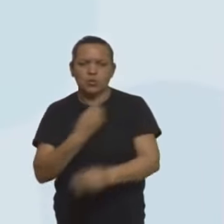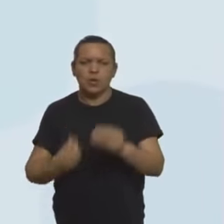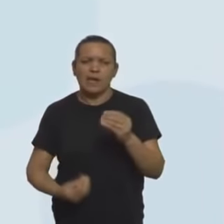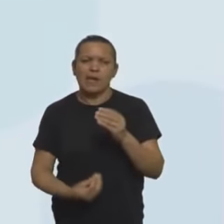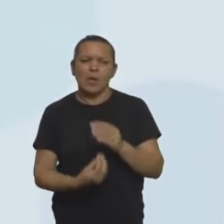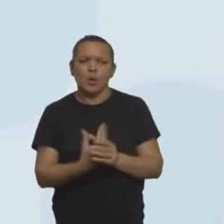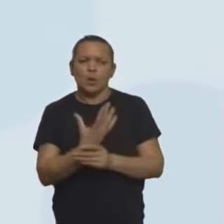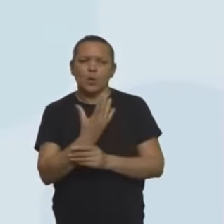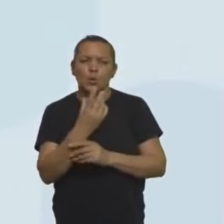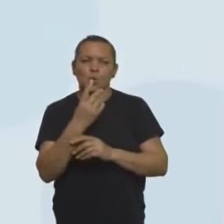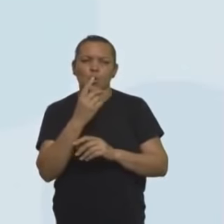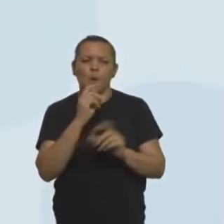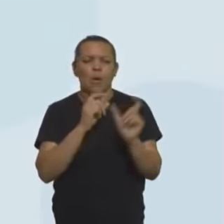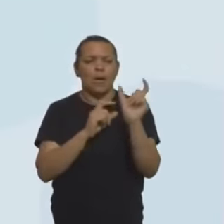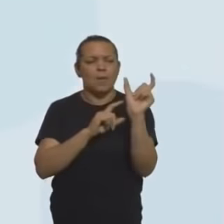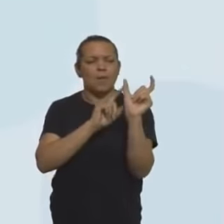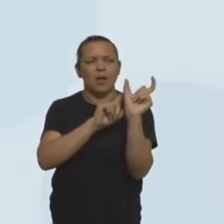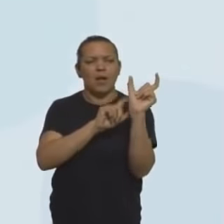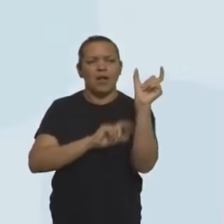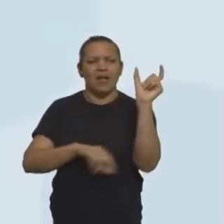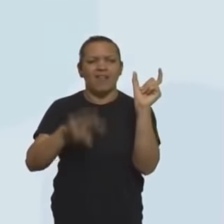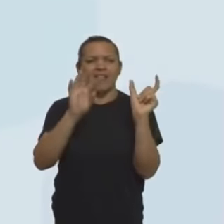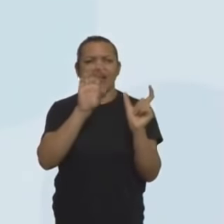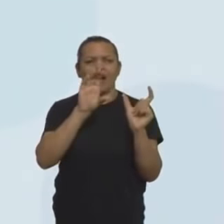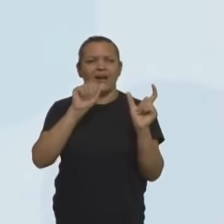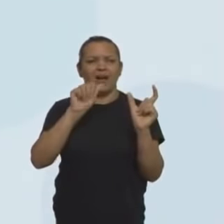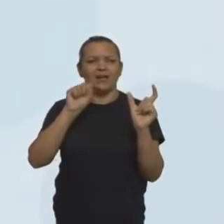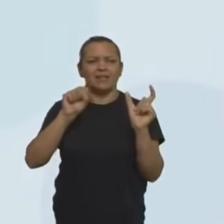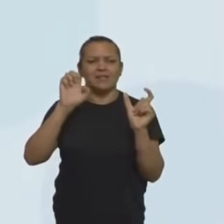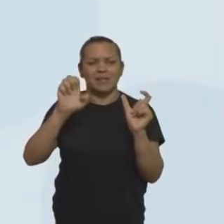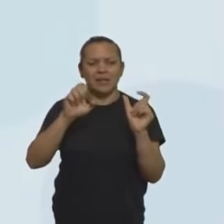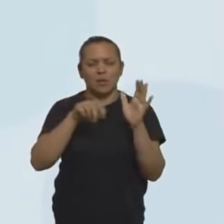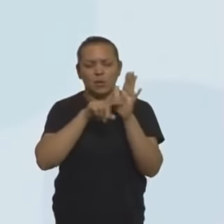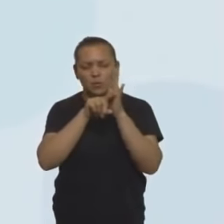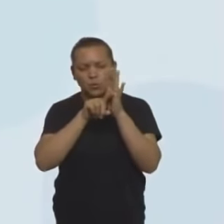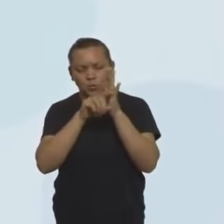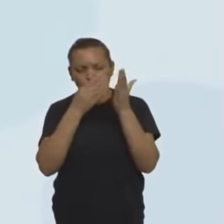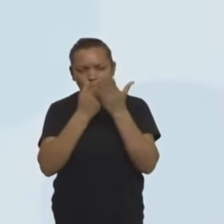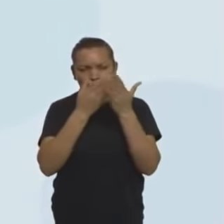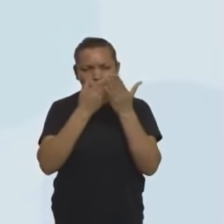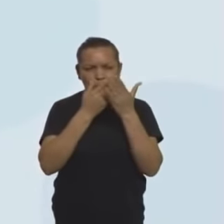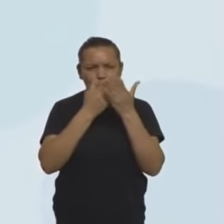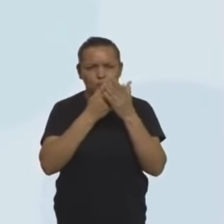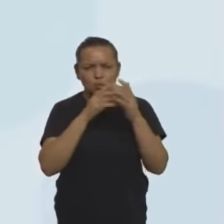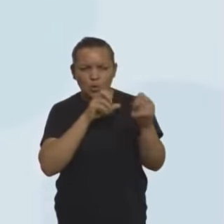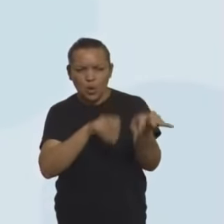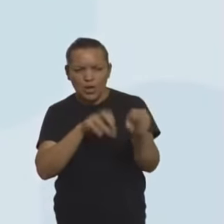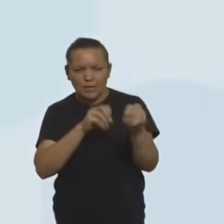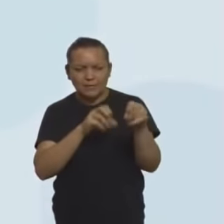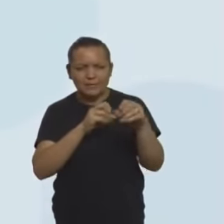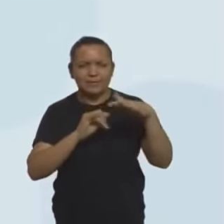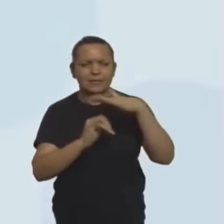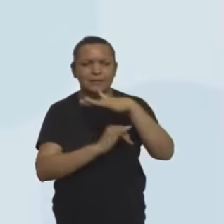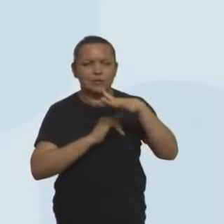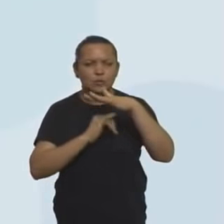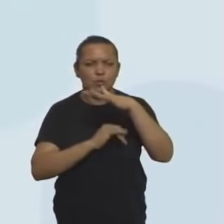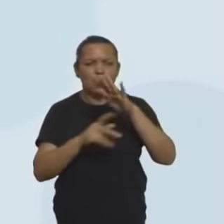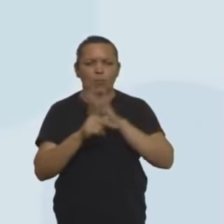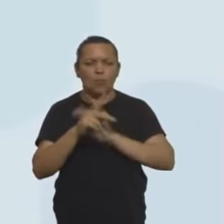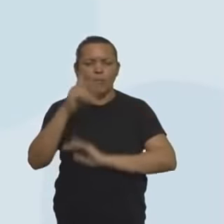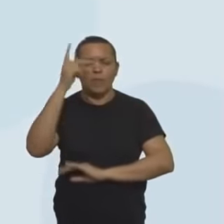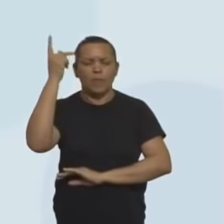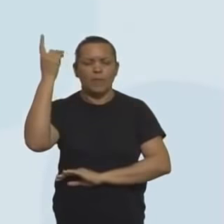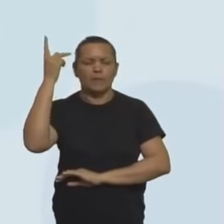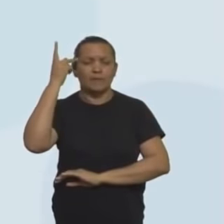né, que hoje é o que a gente trabalha, hoje é o que a gente estuda, ensina. Também dou aula no Instituto aqui em São Paulo e a gente